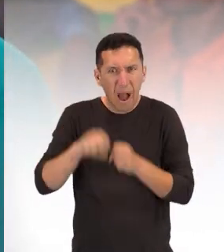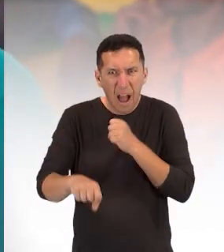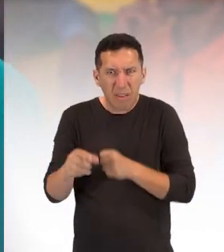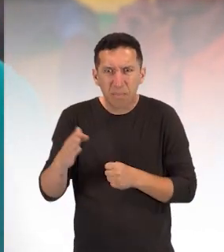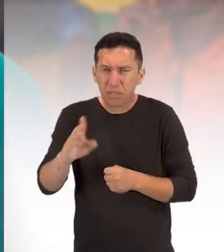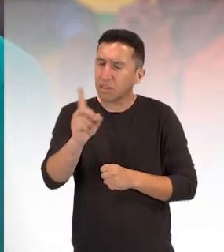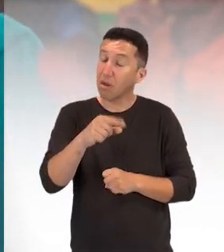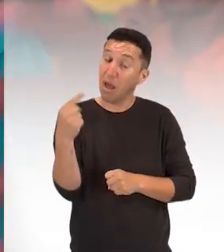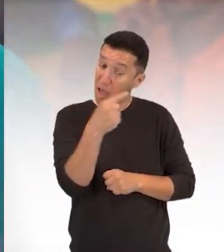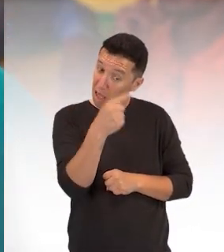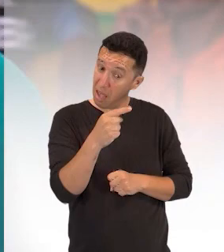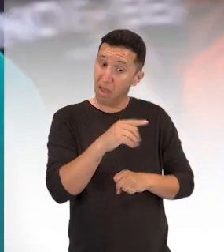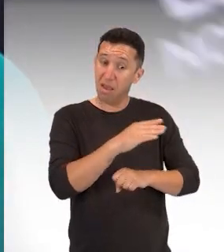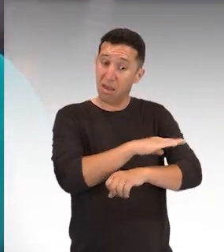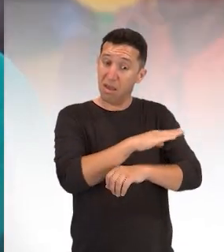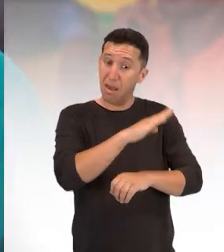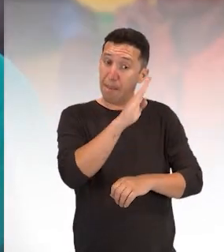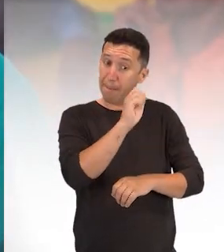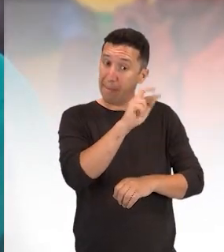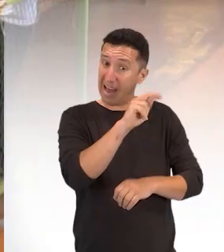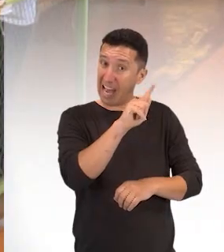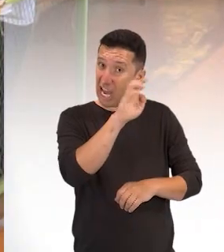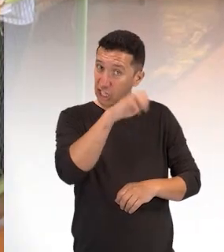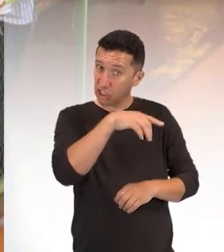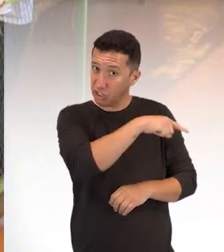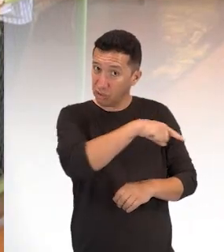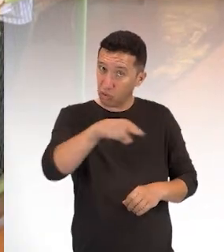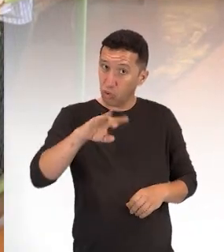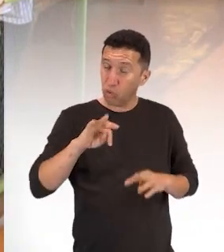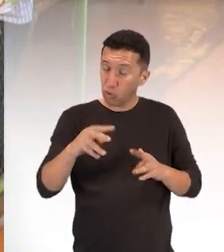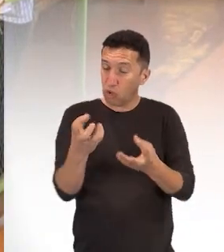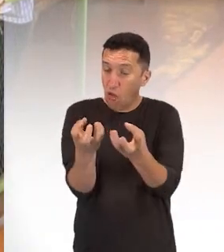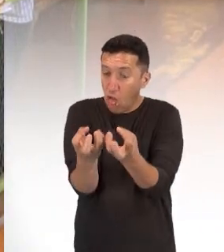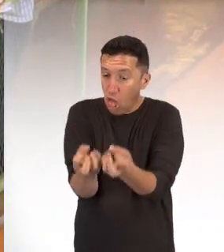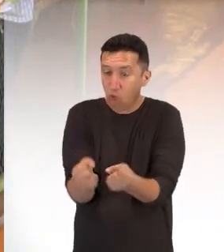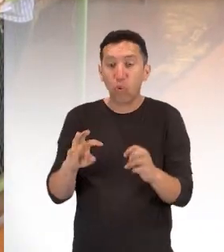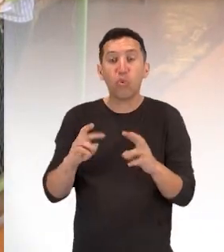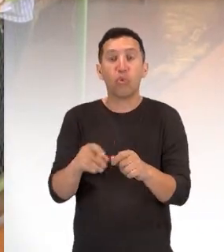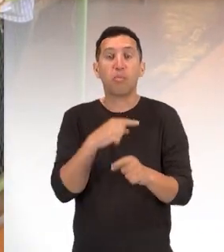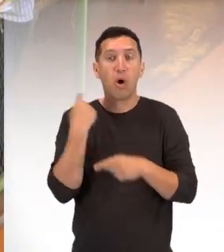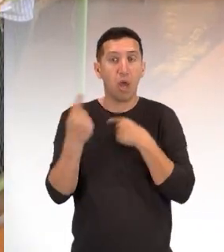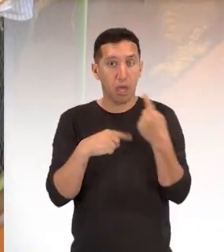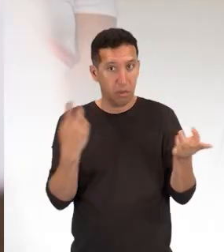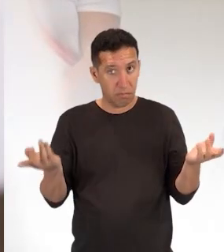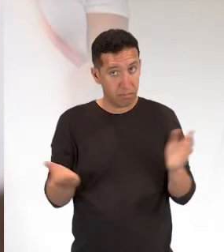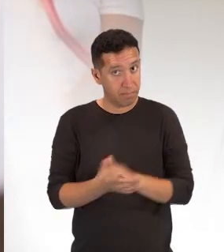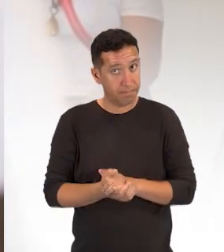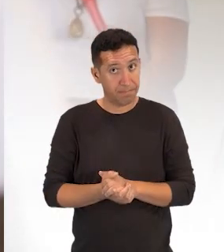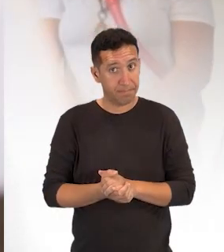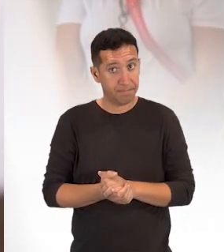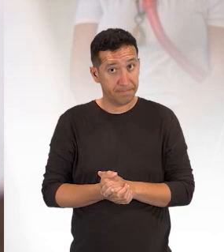mata. Não é o pescador, é a barragem. Está acontecendo as barragens aí, está tudo secando, tudo morrendo.